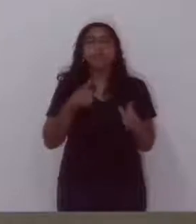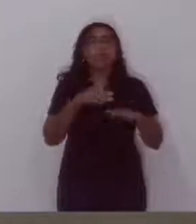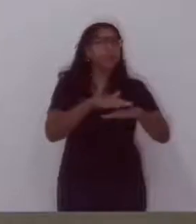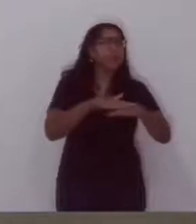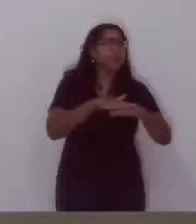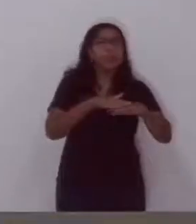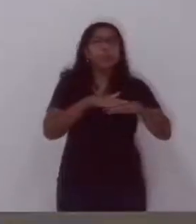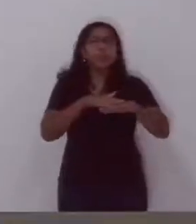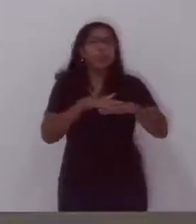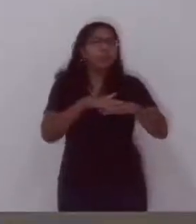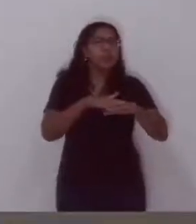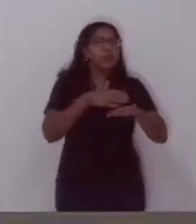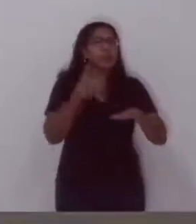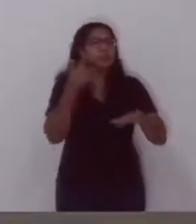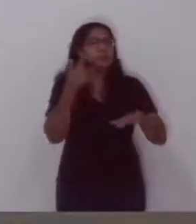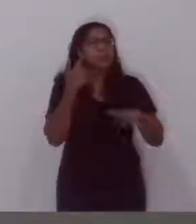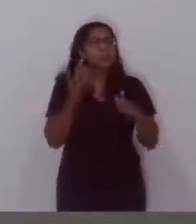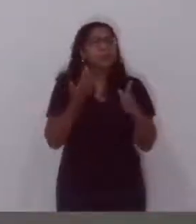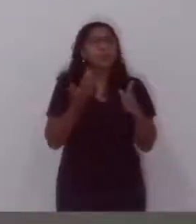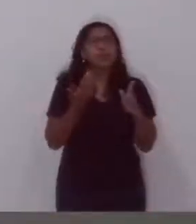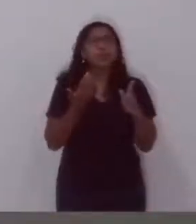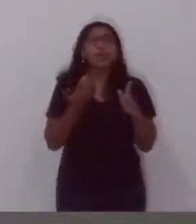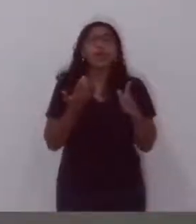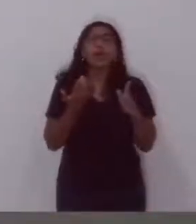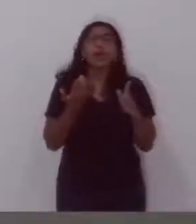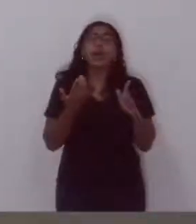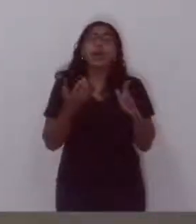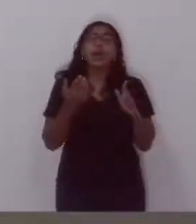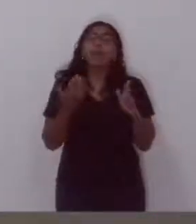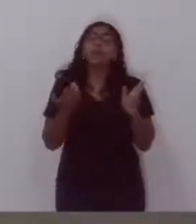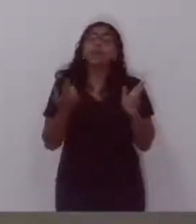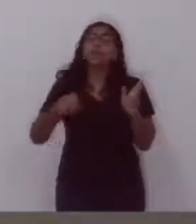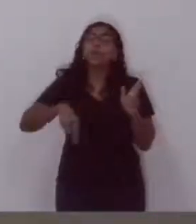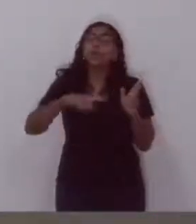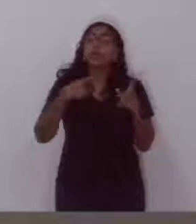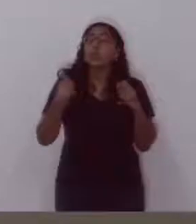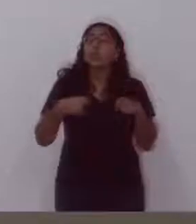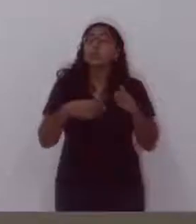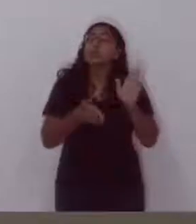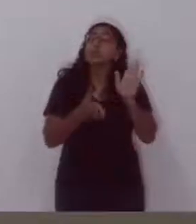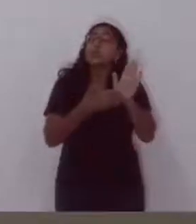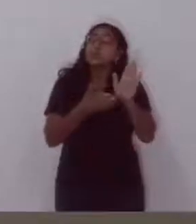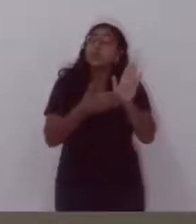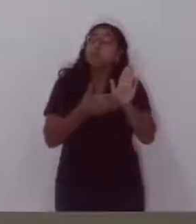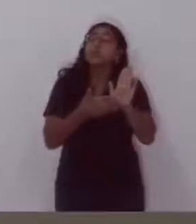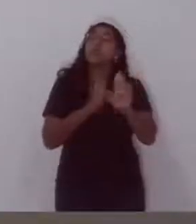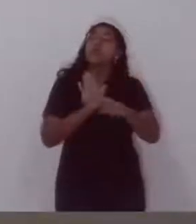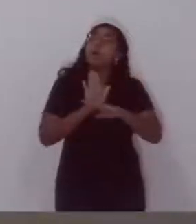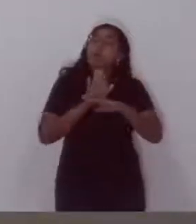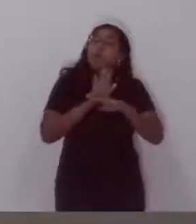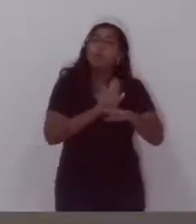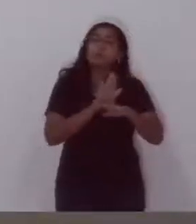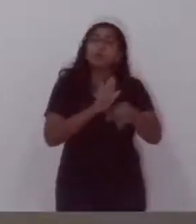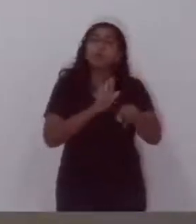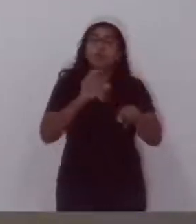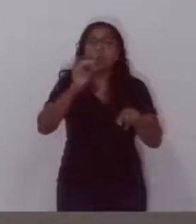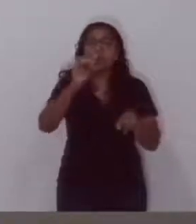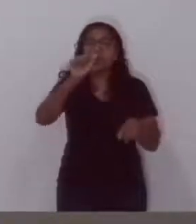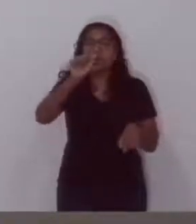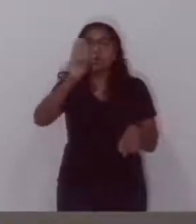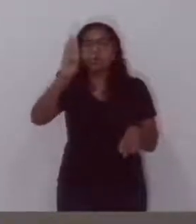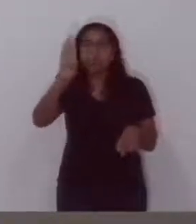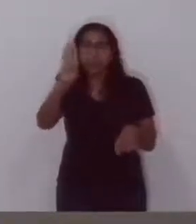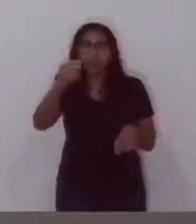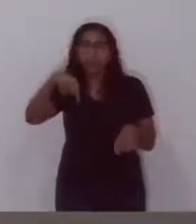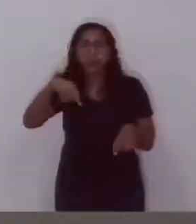amigos, falei com alguns amigos aqui, vereadores, nós faremos uma moção de apoio à OAB Vinhedo e